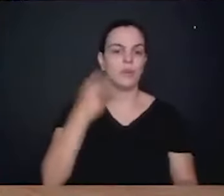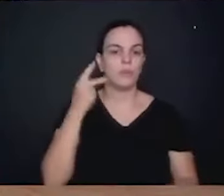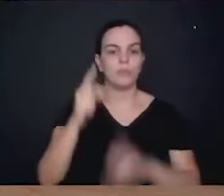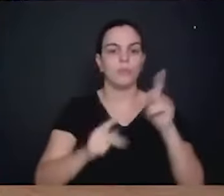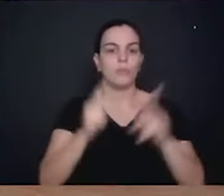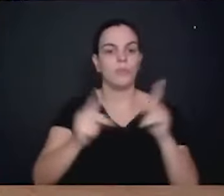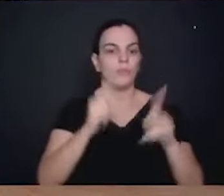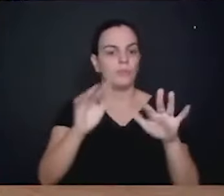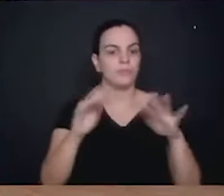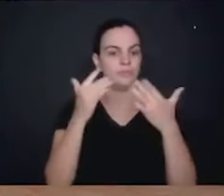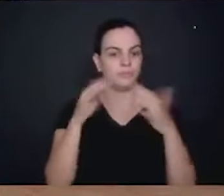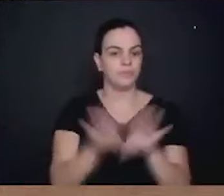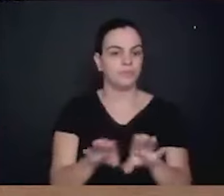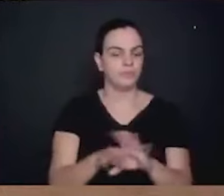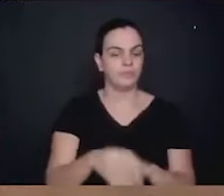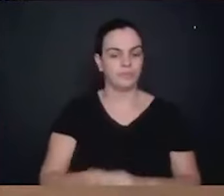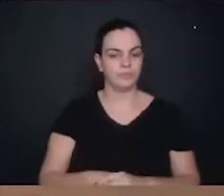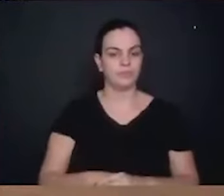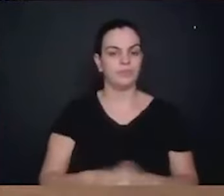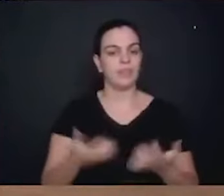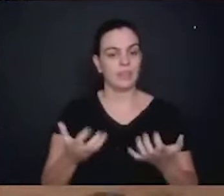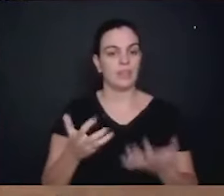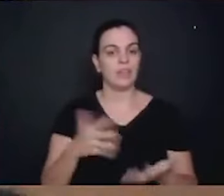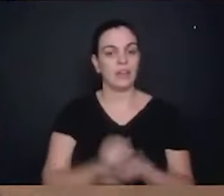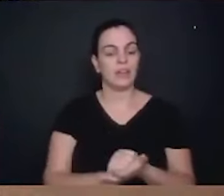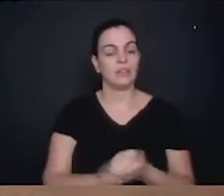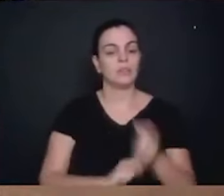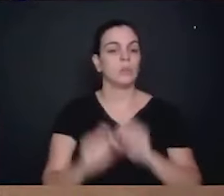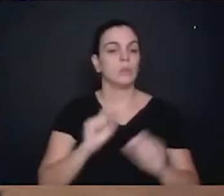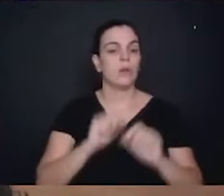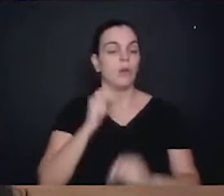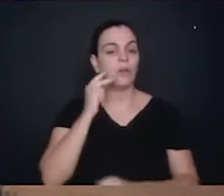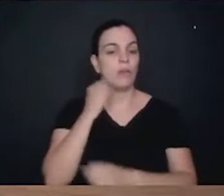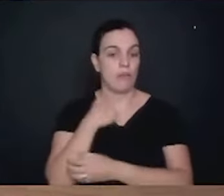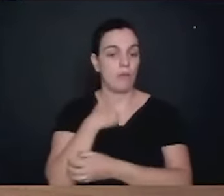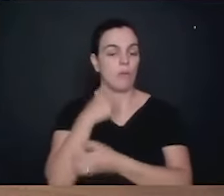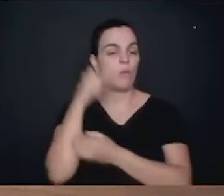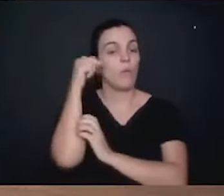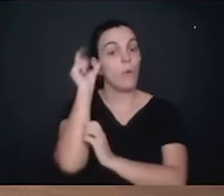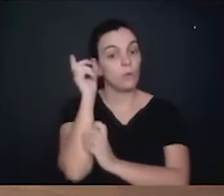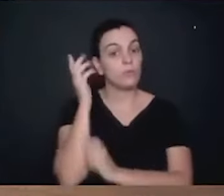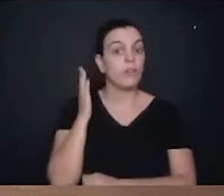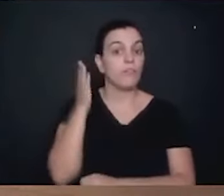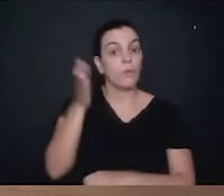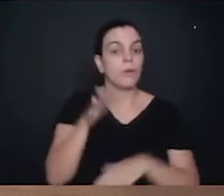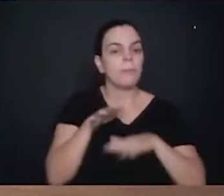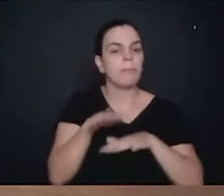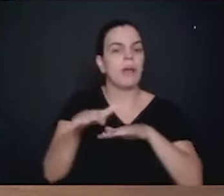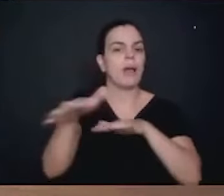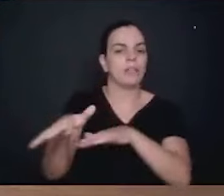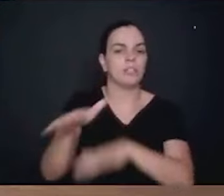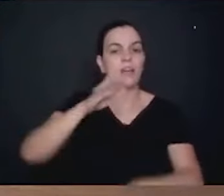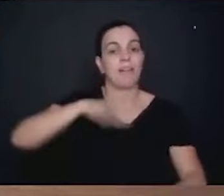Eu gostaria de fazer um registro aqui que ontem eu estive na Marcha pelas Crianças do Brasil,